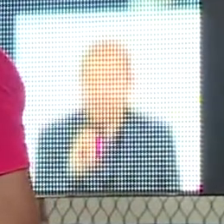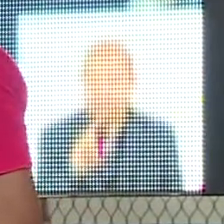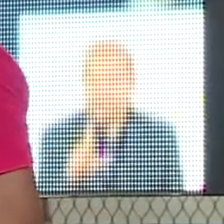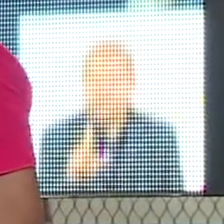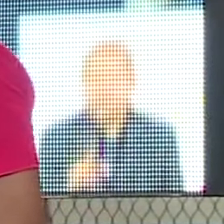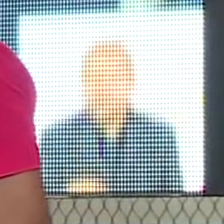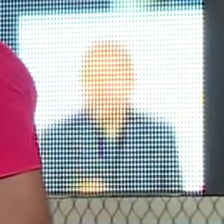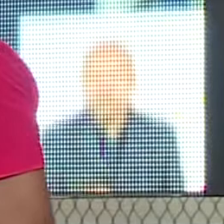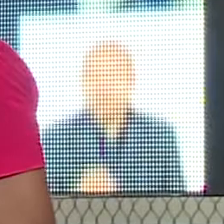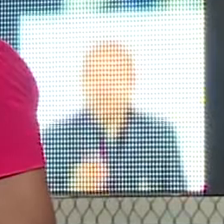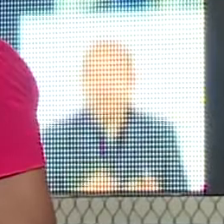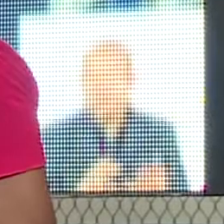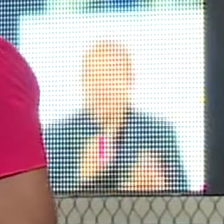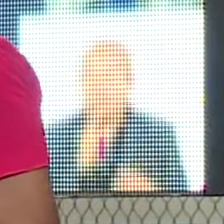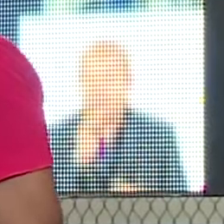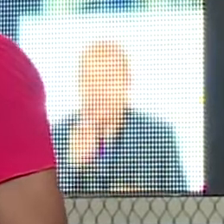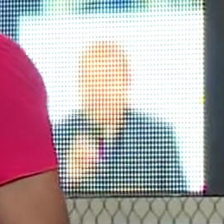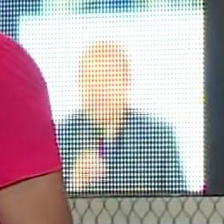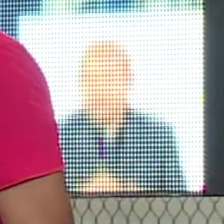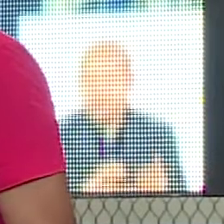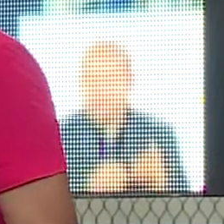Colesterol é gordura o quê, meus amores?